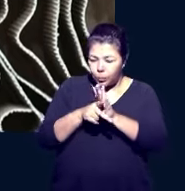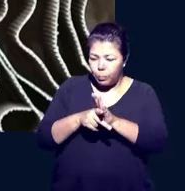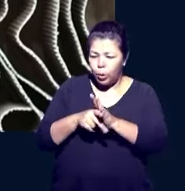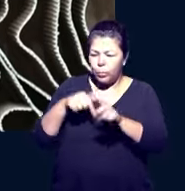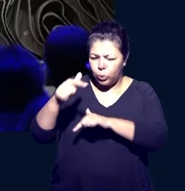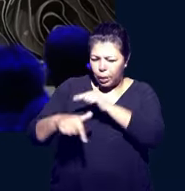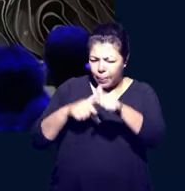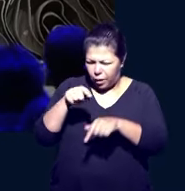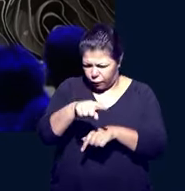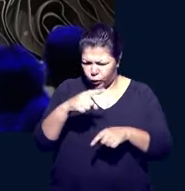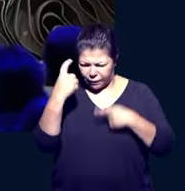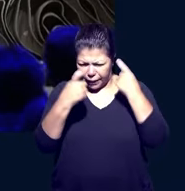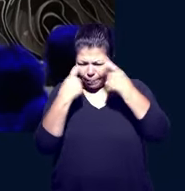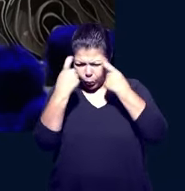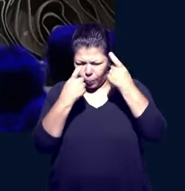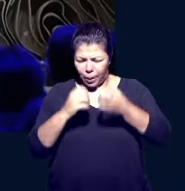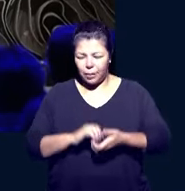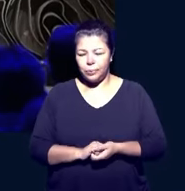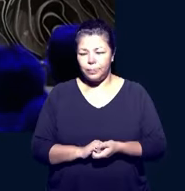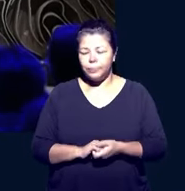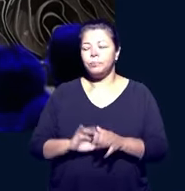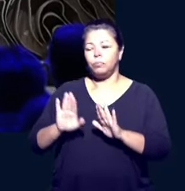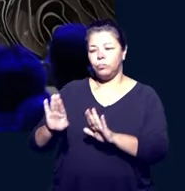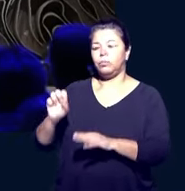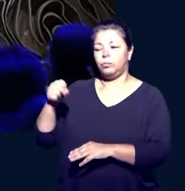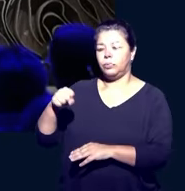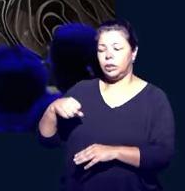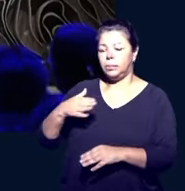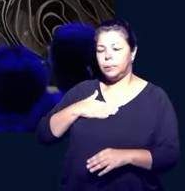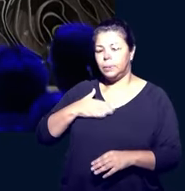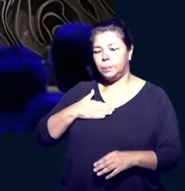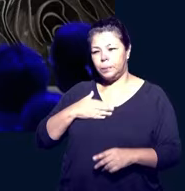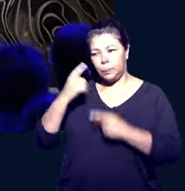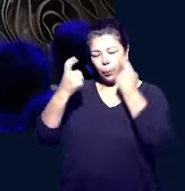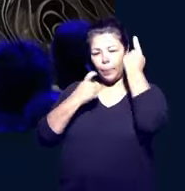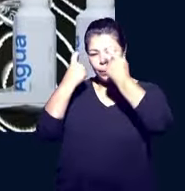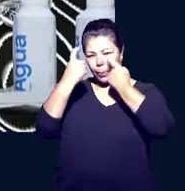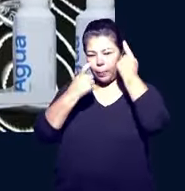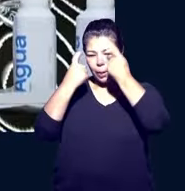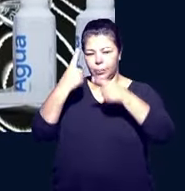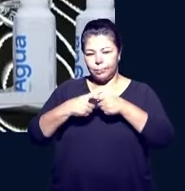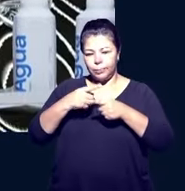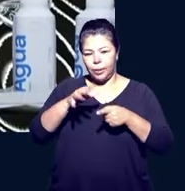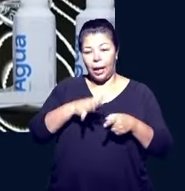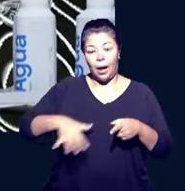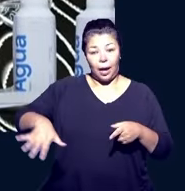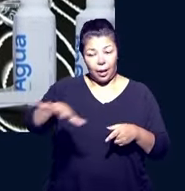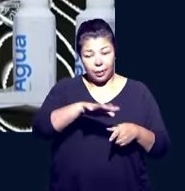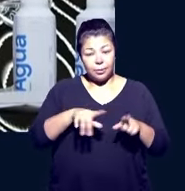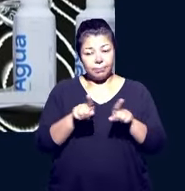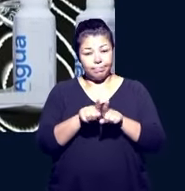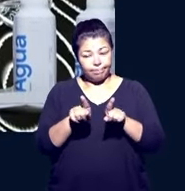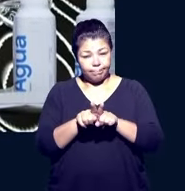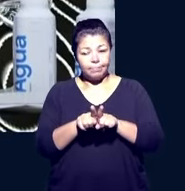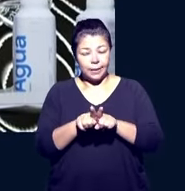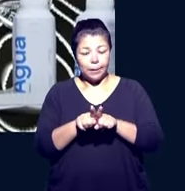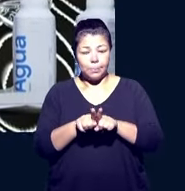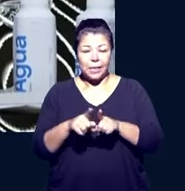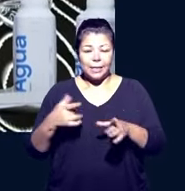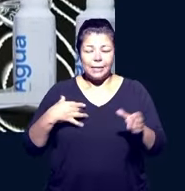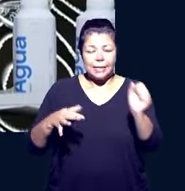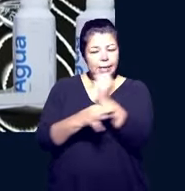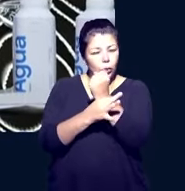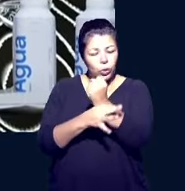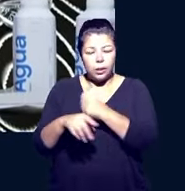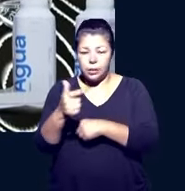CNJ ah a mim me preocupa esses três temas que Eu mencionei que são áreas de insegurança jurídica trabalhista tributária